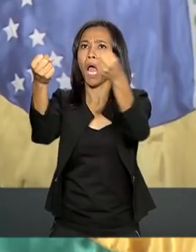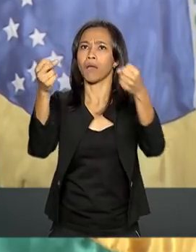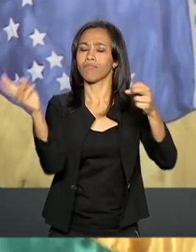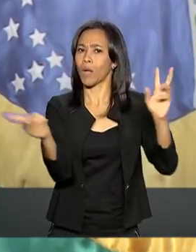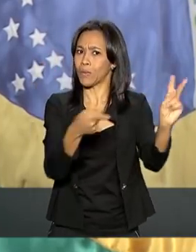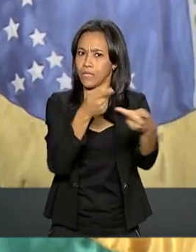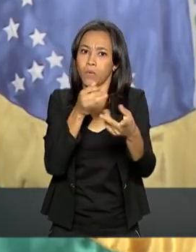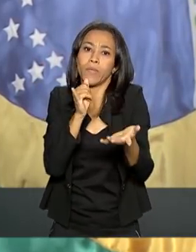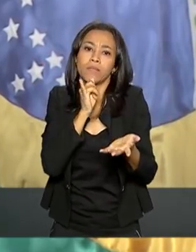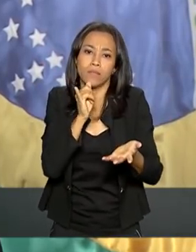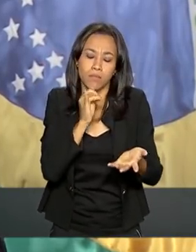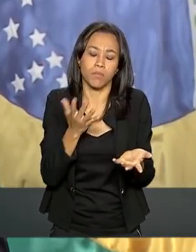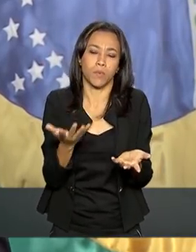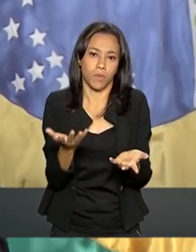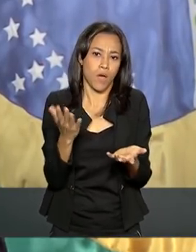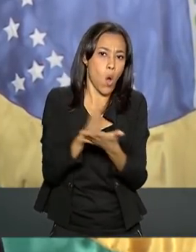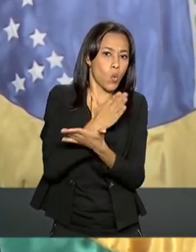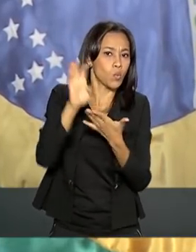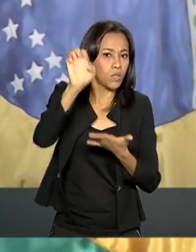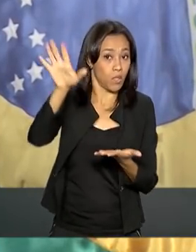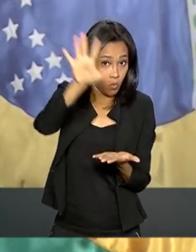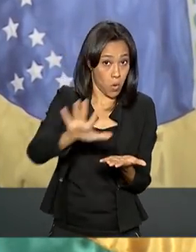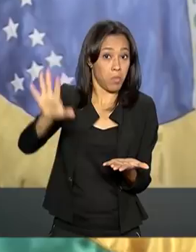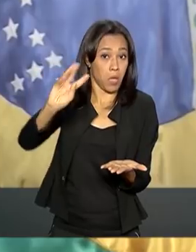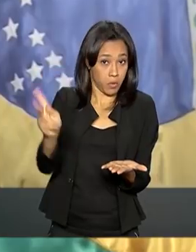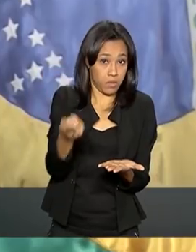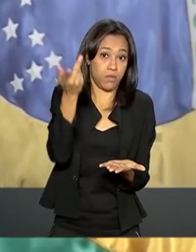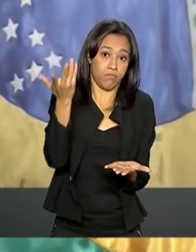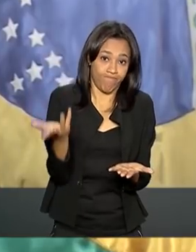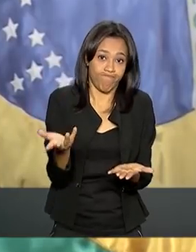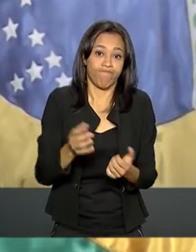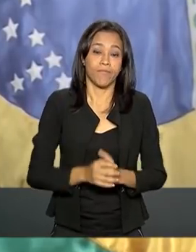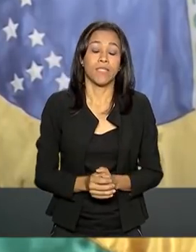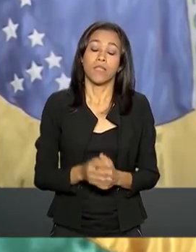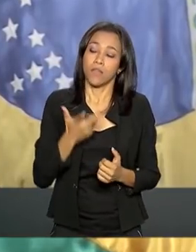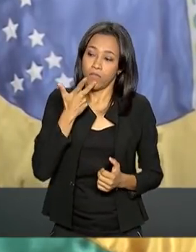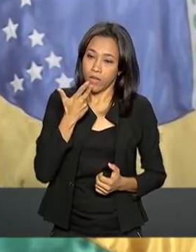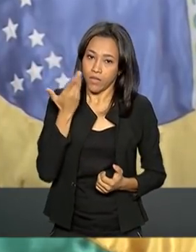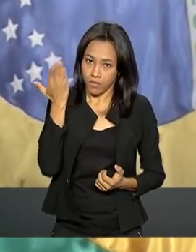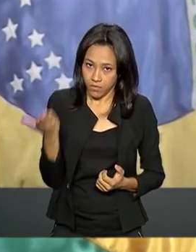por exemplo, alguns da Europa. Assim sendo, prezado Peneira,